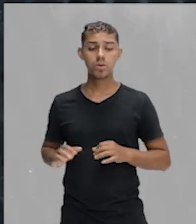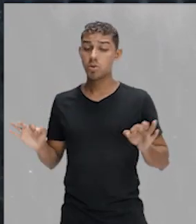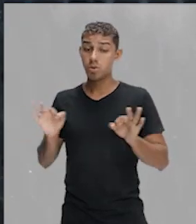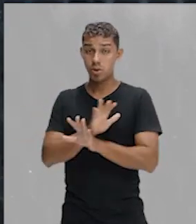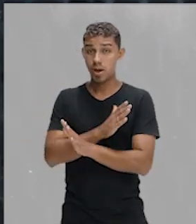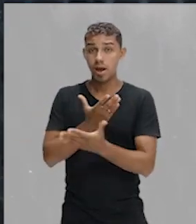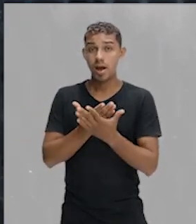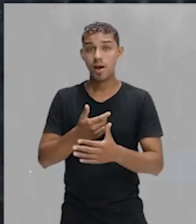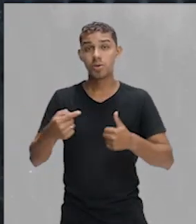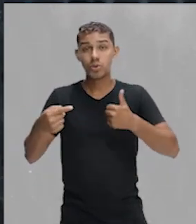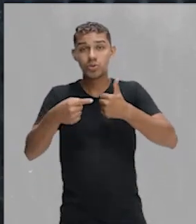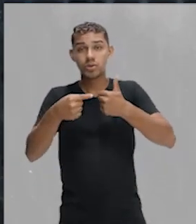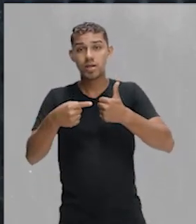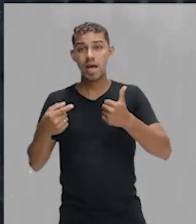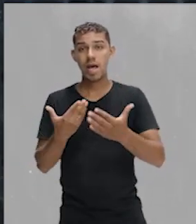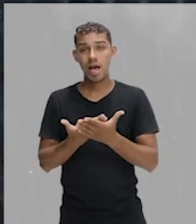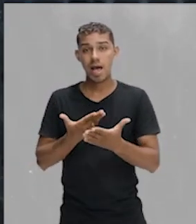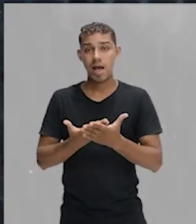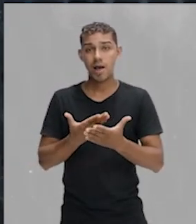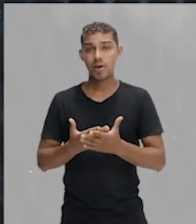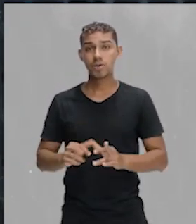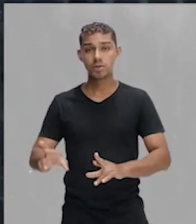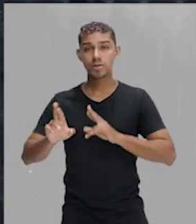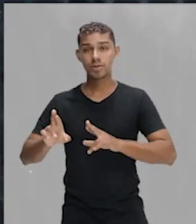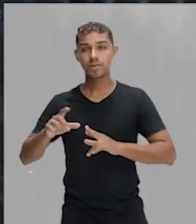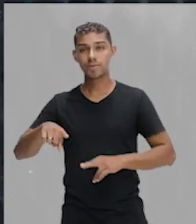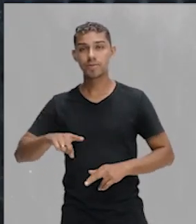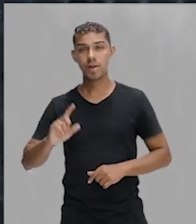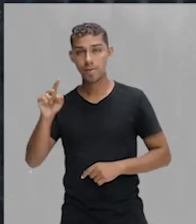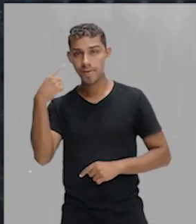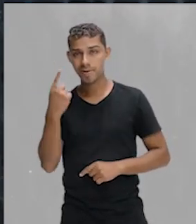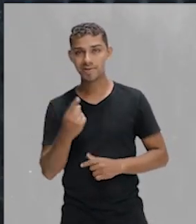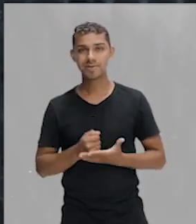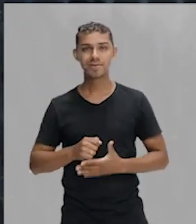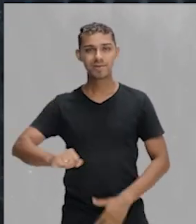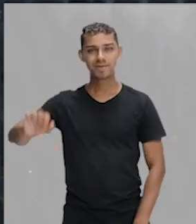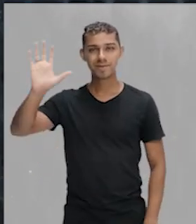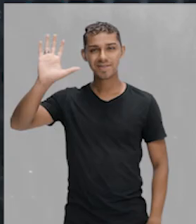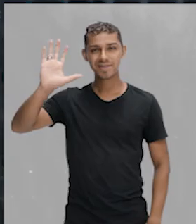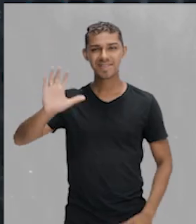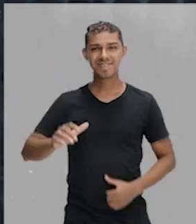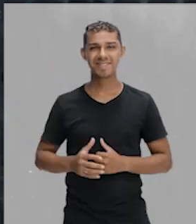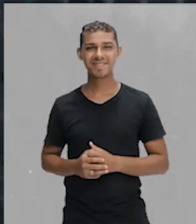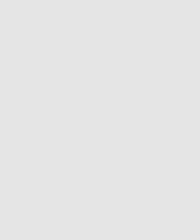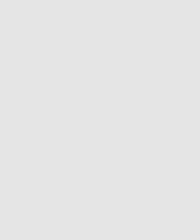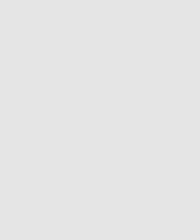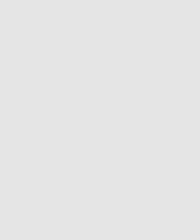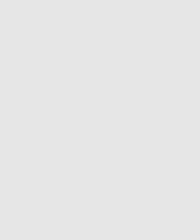curtido a aula, tá certo? Então, espero vocês na próxima. Hasta la vista!